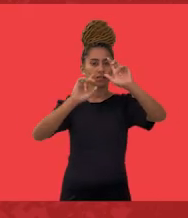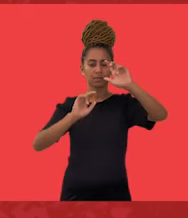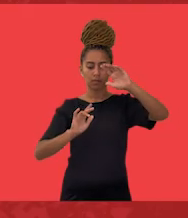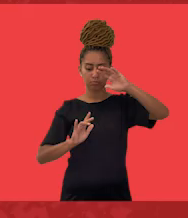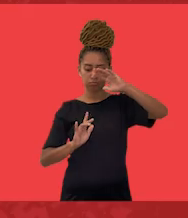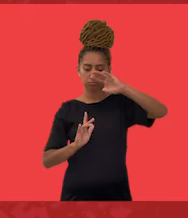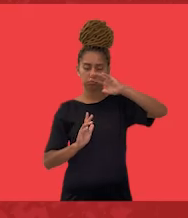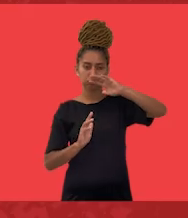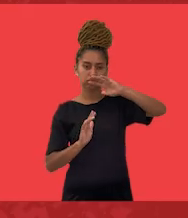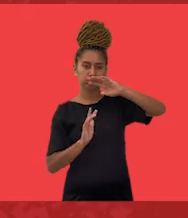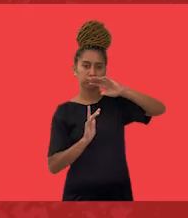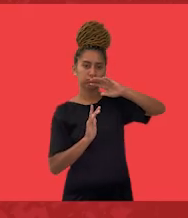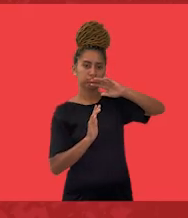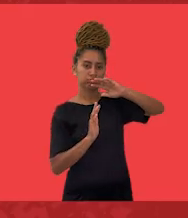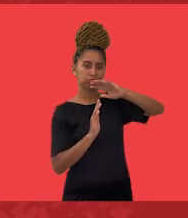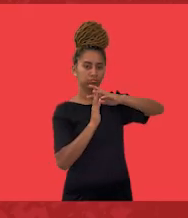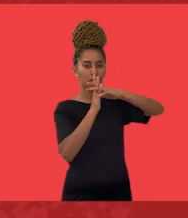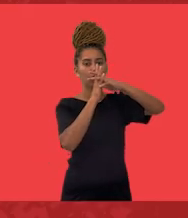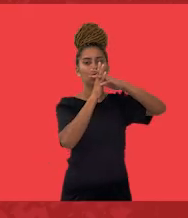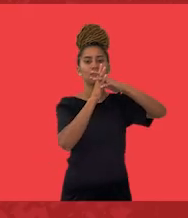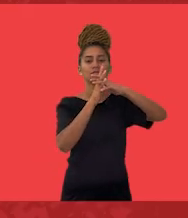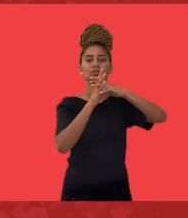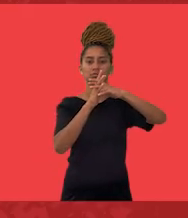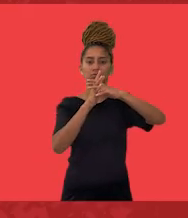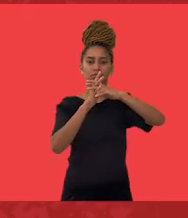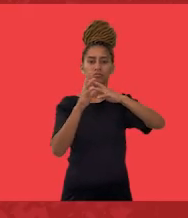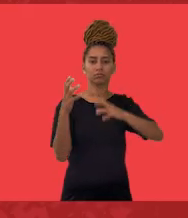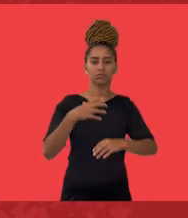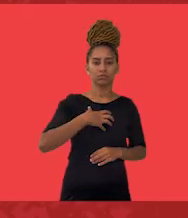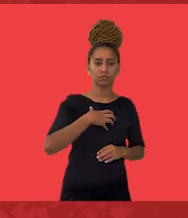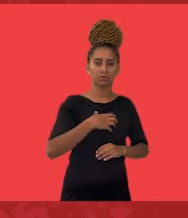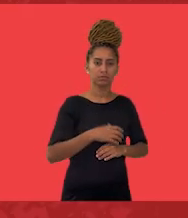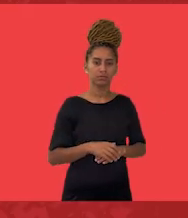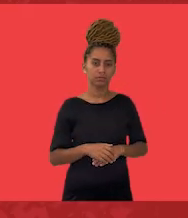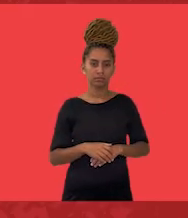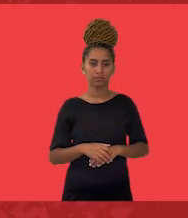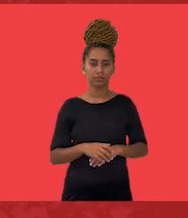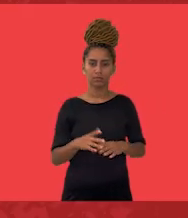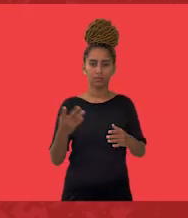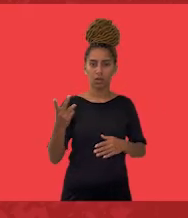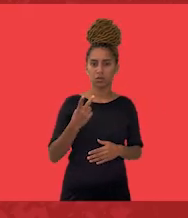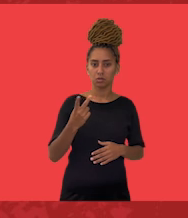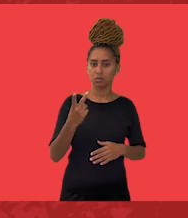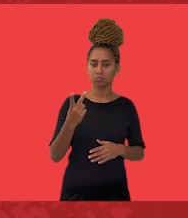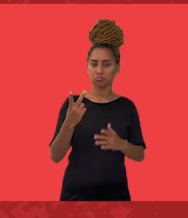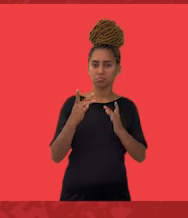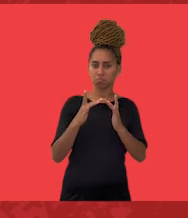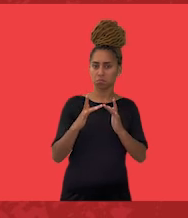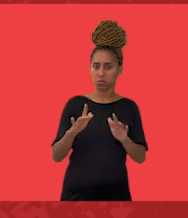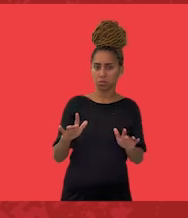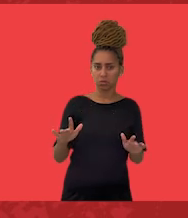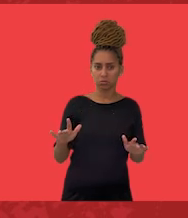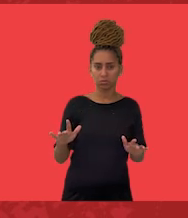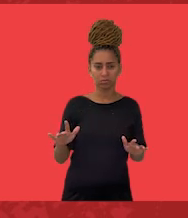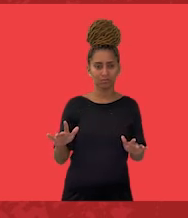Você não saberá. Meus pés já não pisam concreto do teto dos teus sonhos.